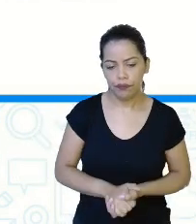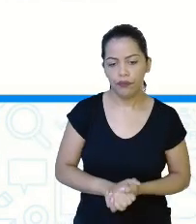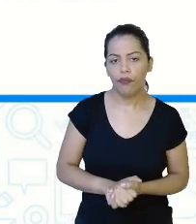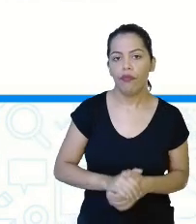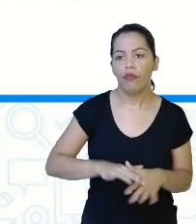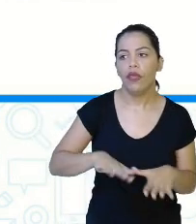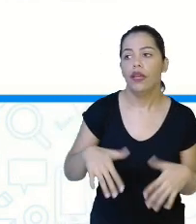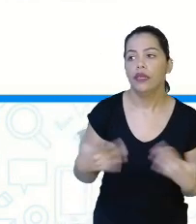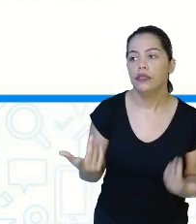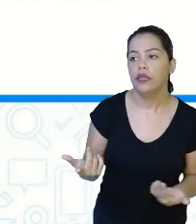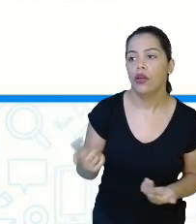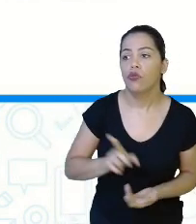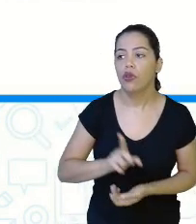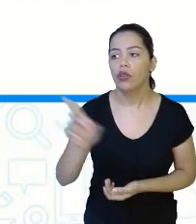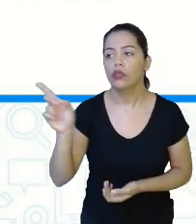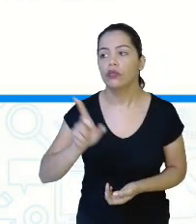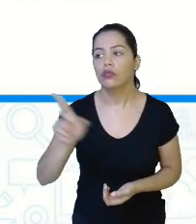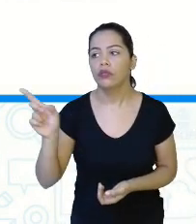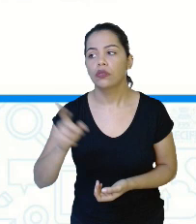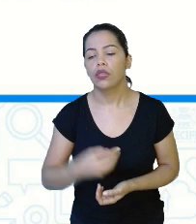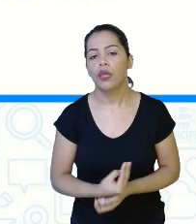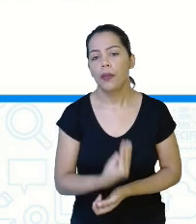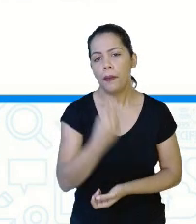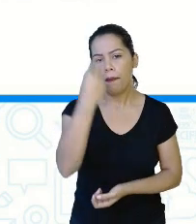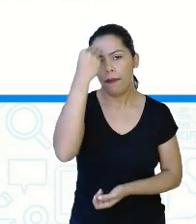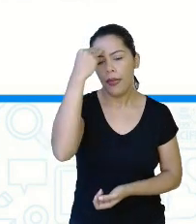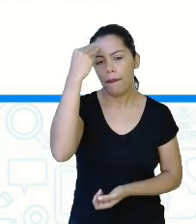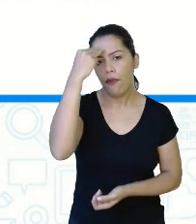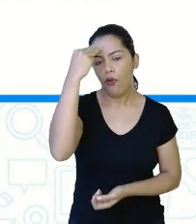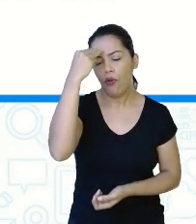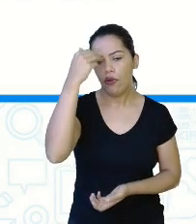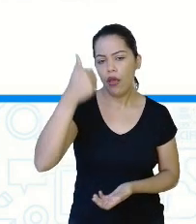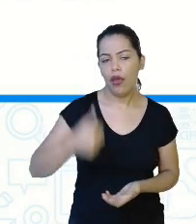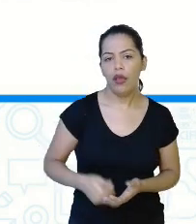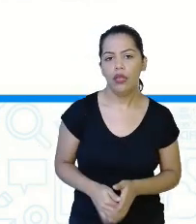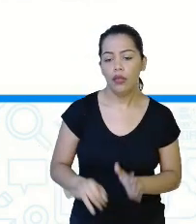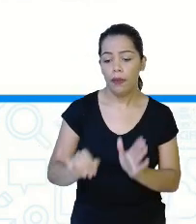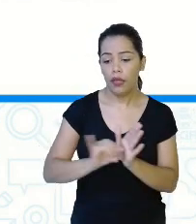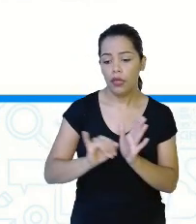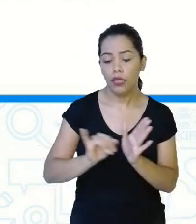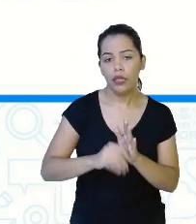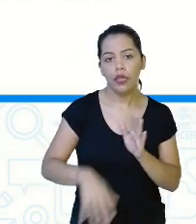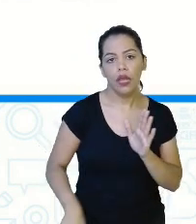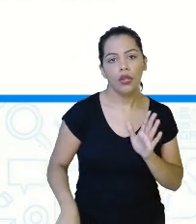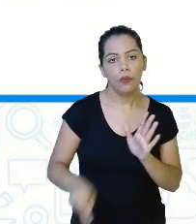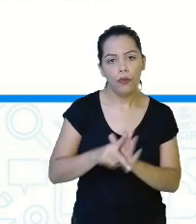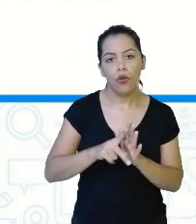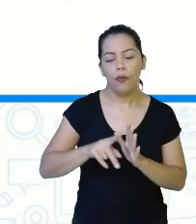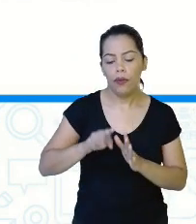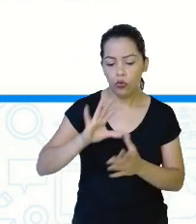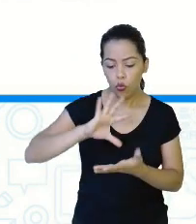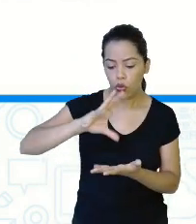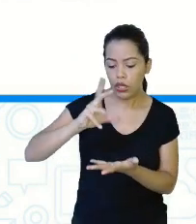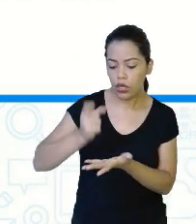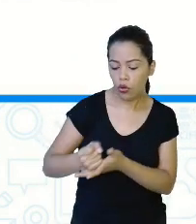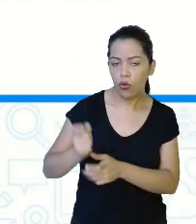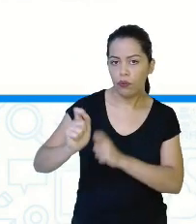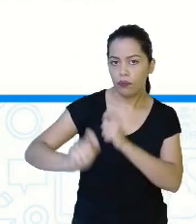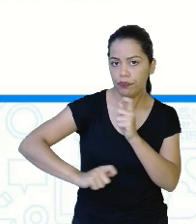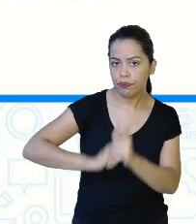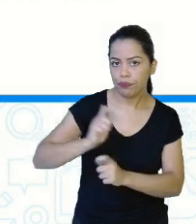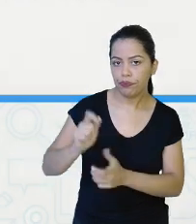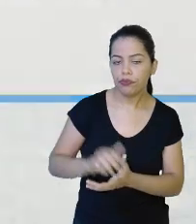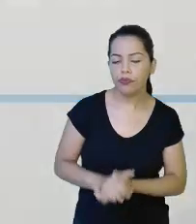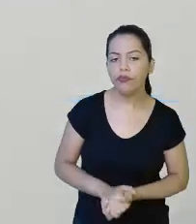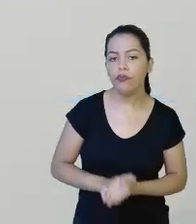terras quilombolas, nas comunidades quilombolas, as pessoas cultivam as tradições, as pessoas procuram deixar